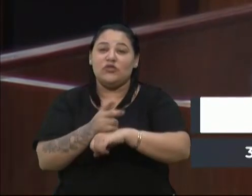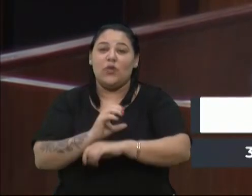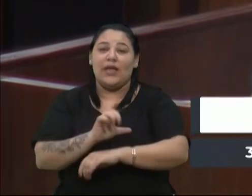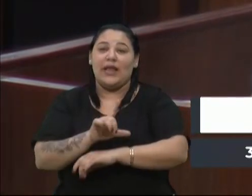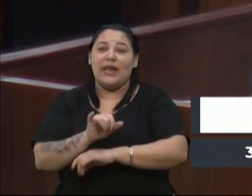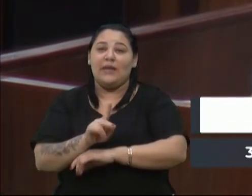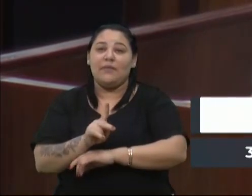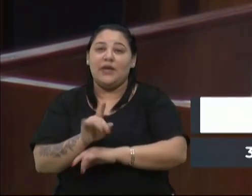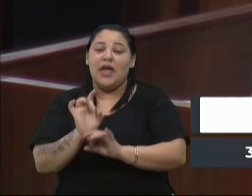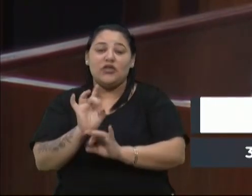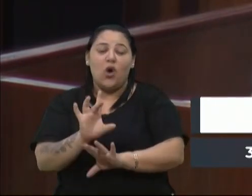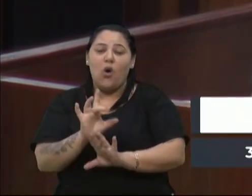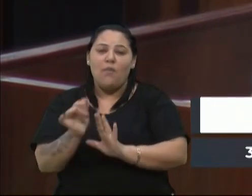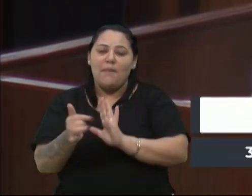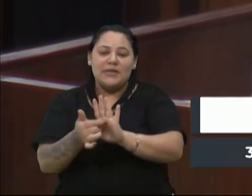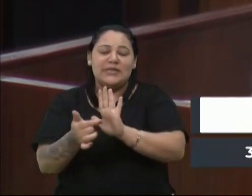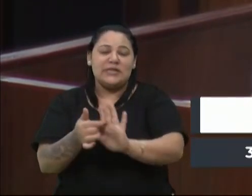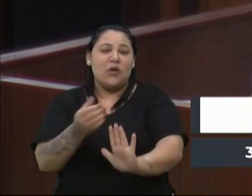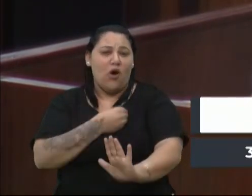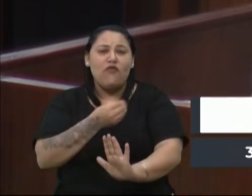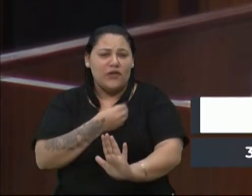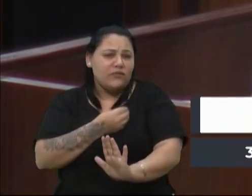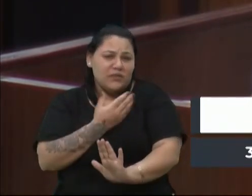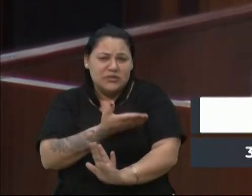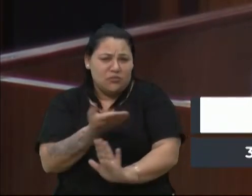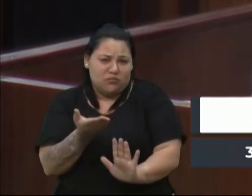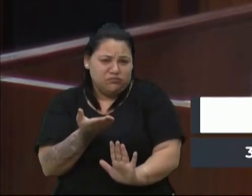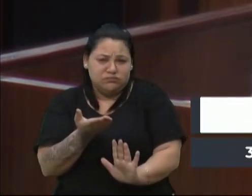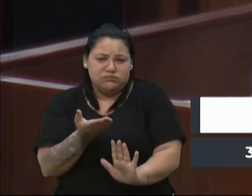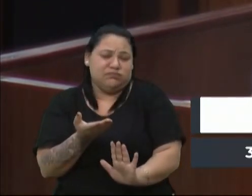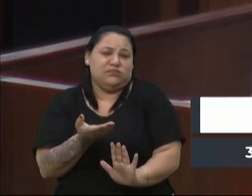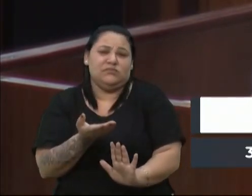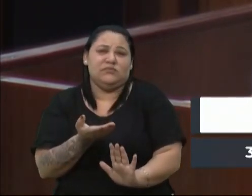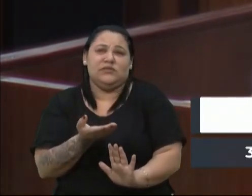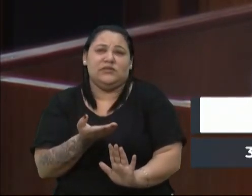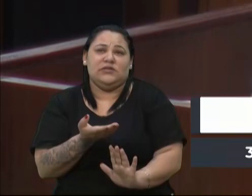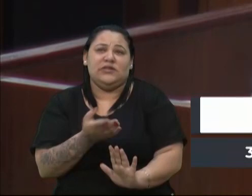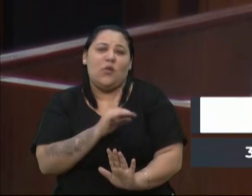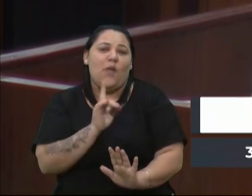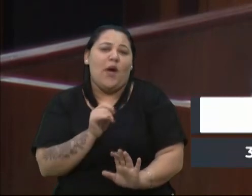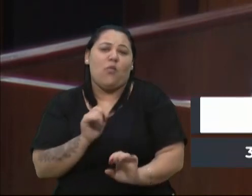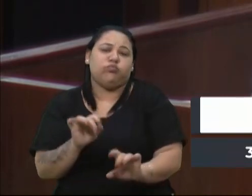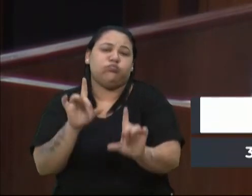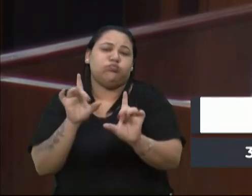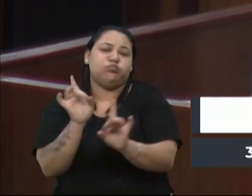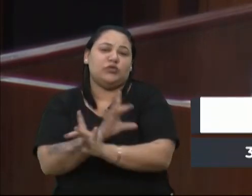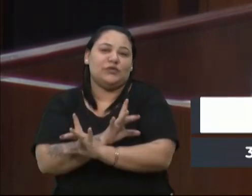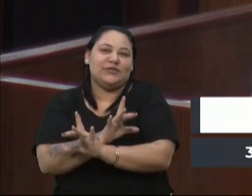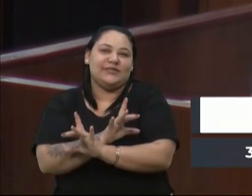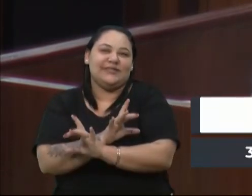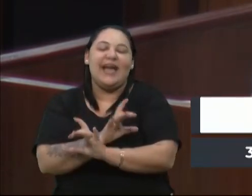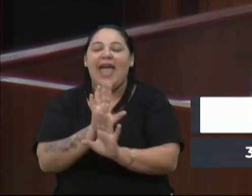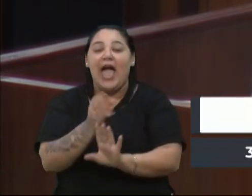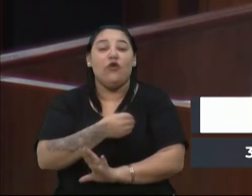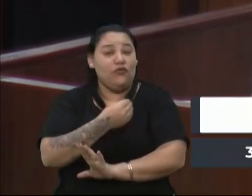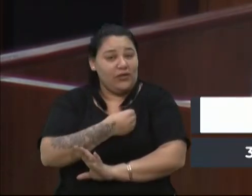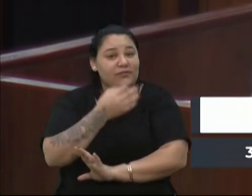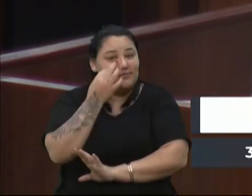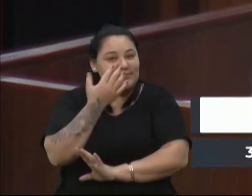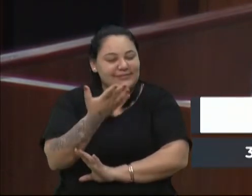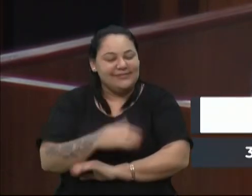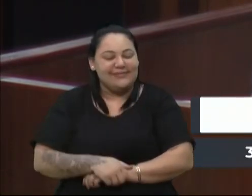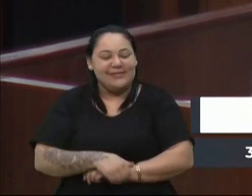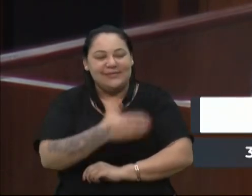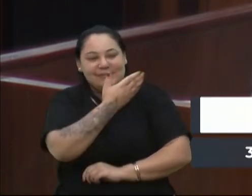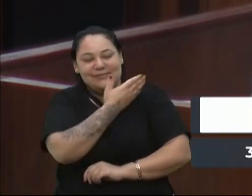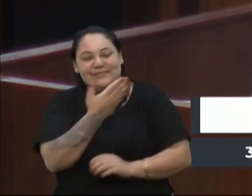sim de uma apresentação feita ao vivo. Portanto, quem sabe faz ao vivo, não é? Então, Vini, por favor,